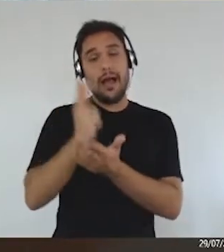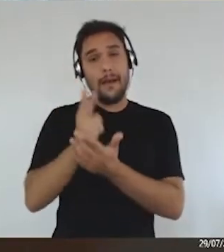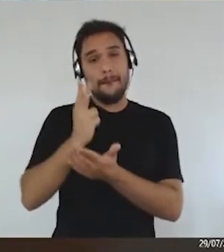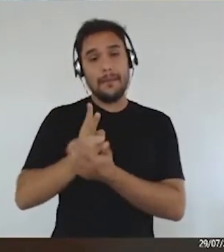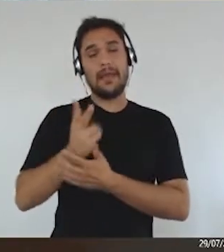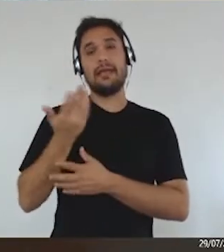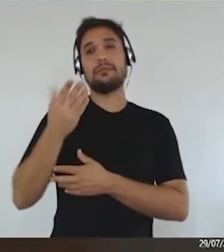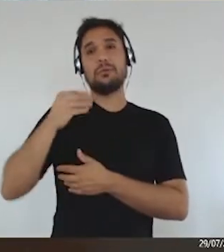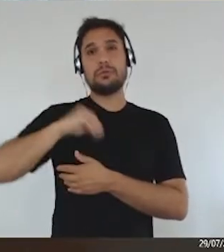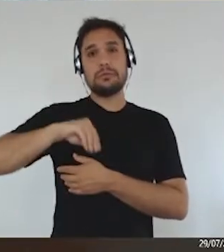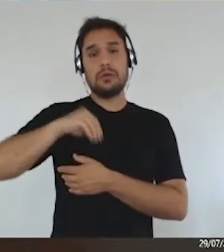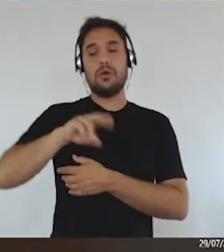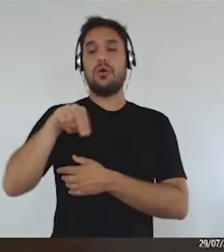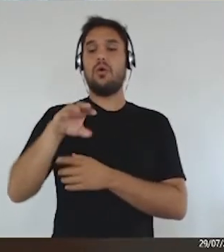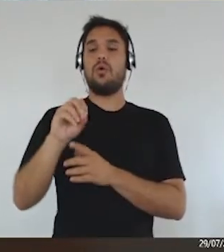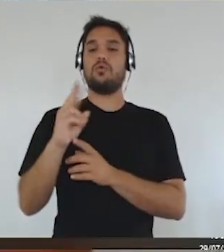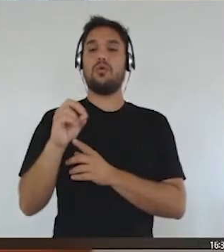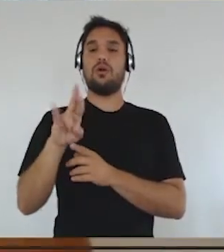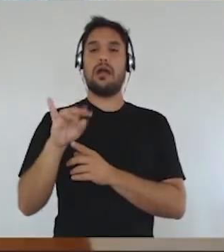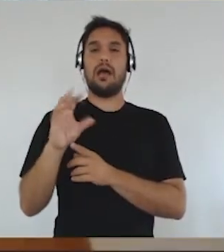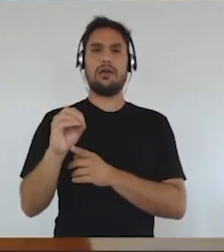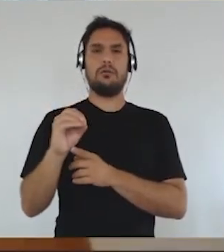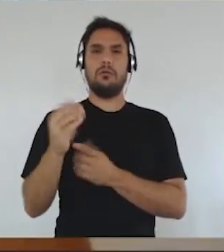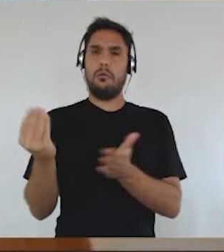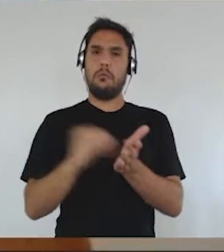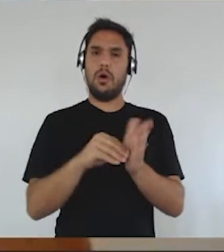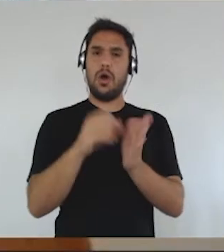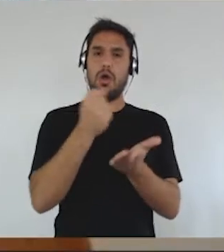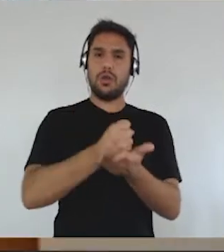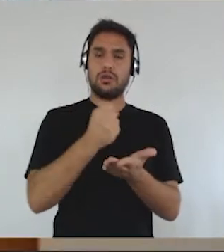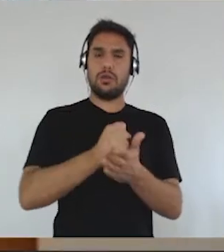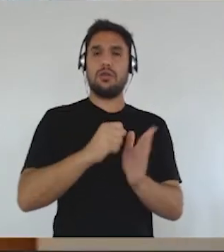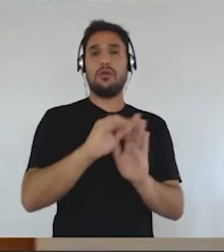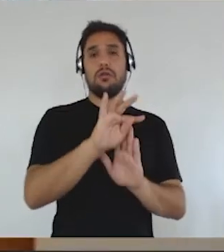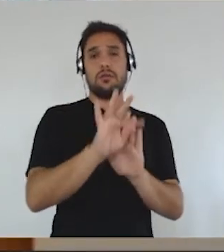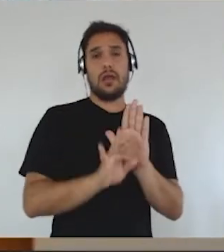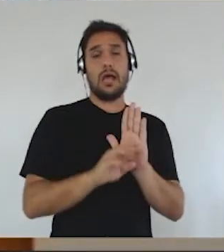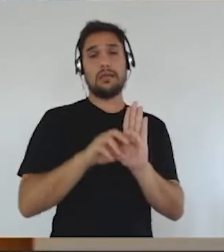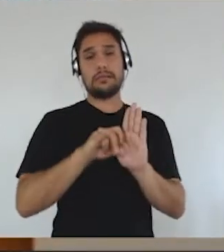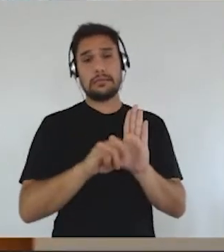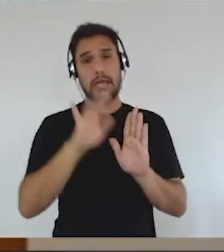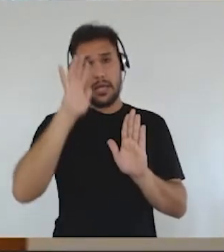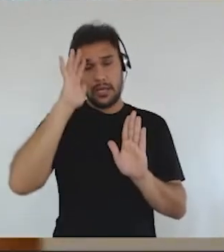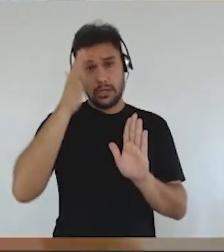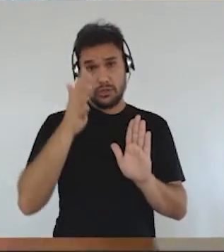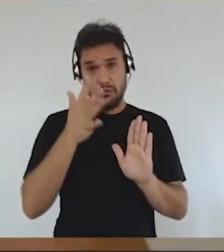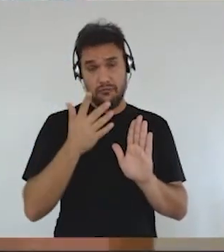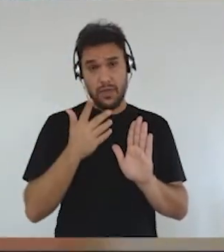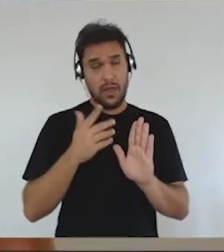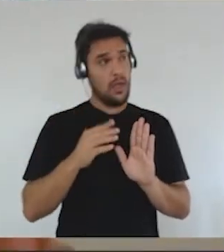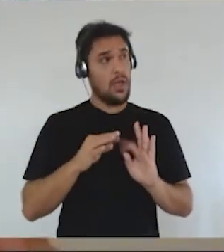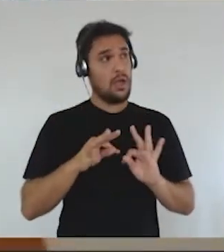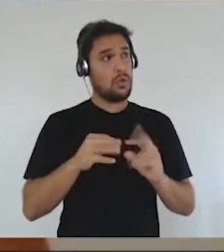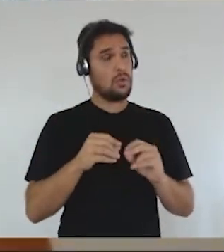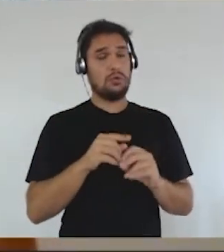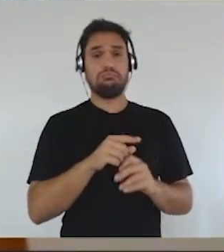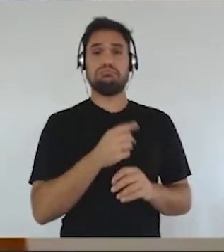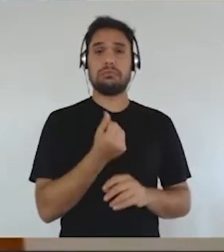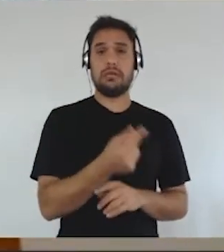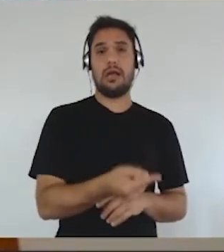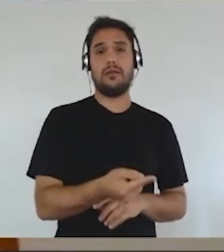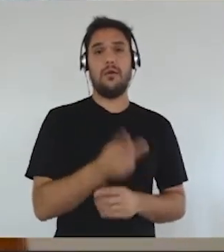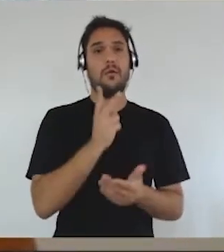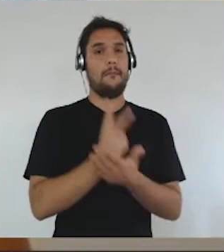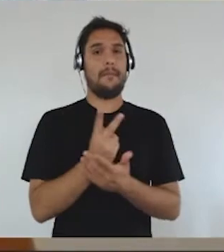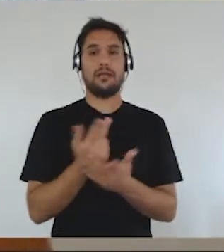honorários. Coloque no seu contrato. Se você resolver de forma previamente sem litigar, você vai cobrar X. E é o